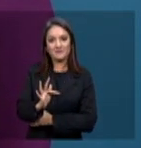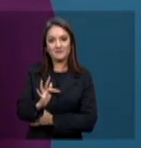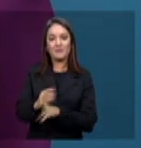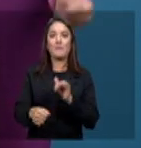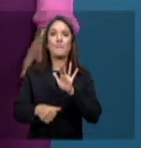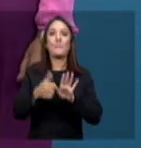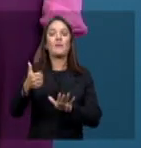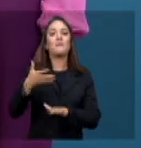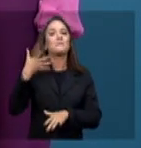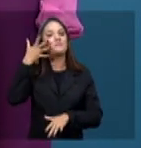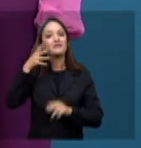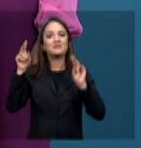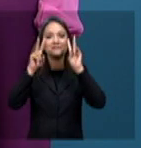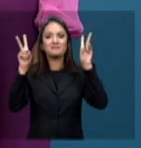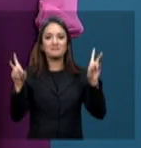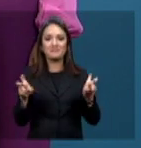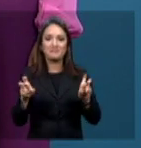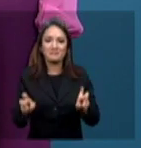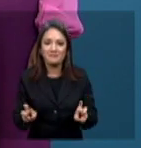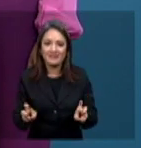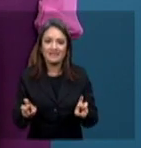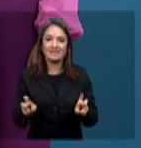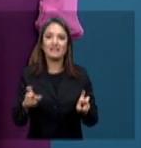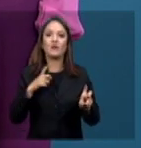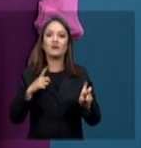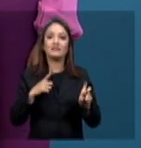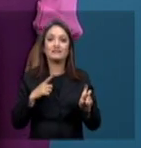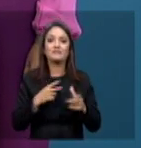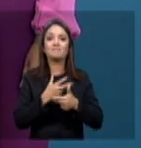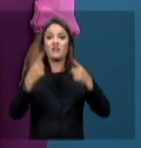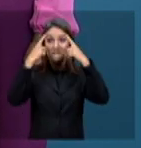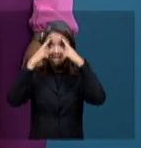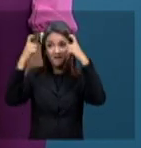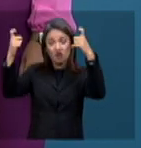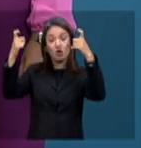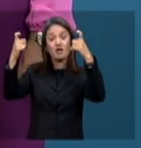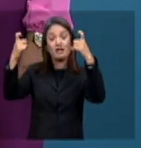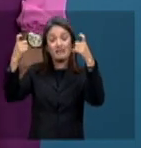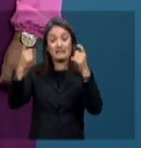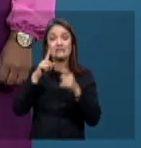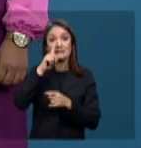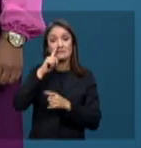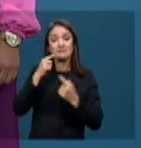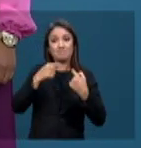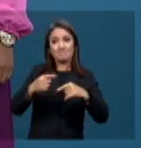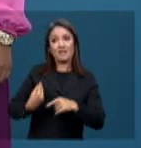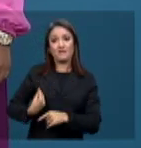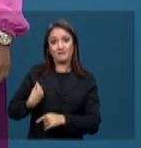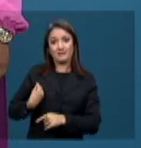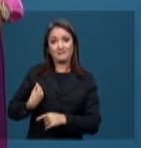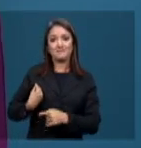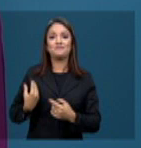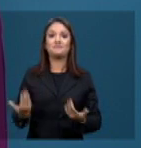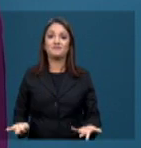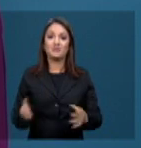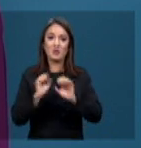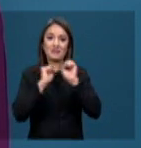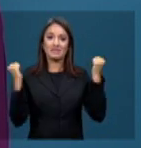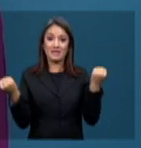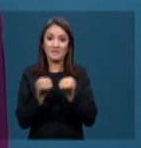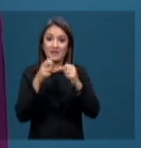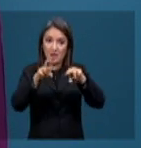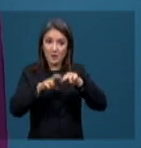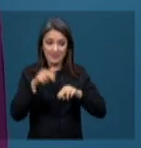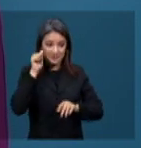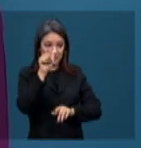no YouTube o primeiro painel preços ediza preços violência custa a vida do seminário por estas e por outras a